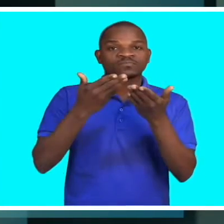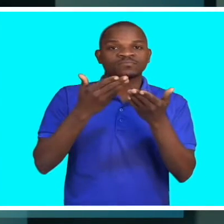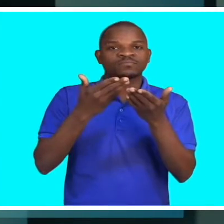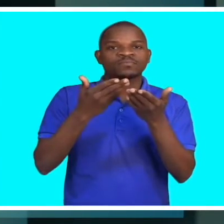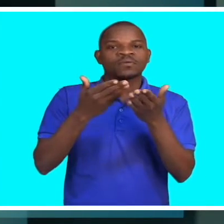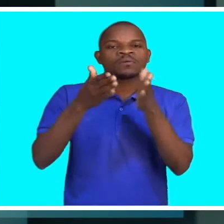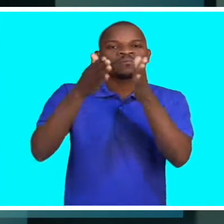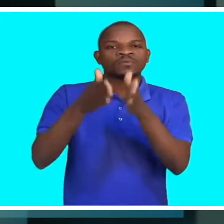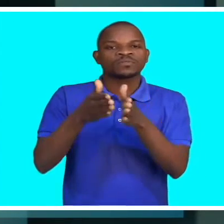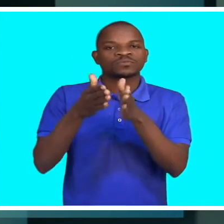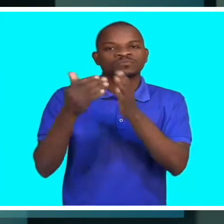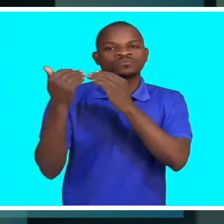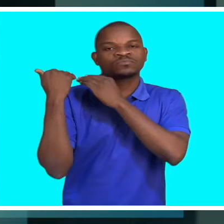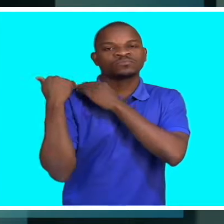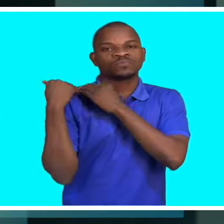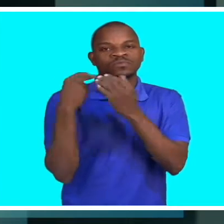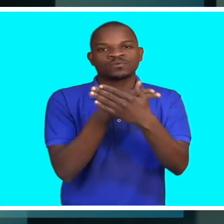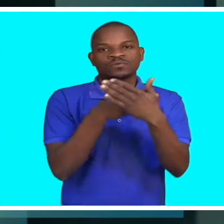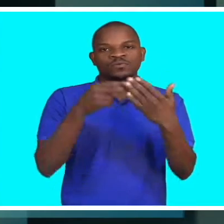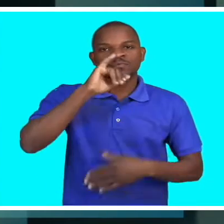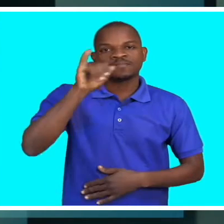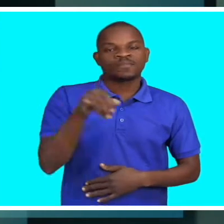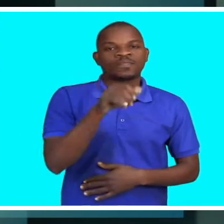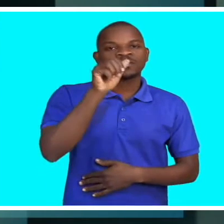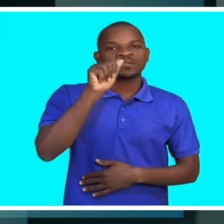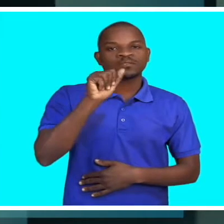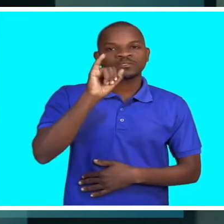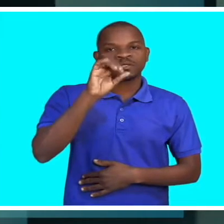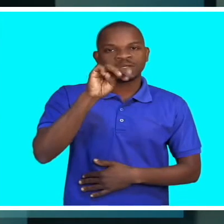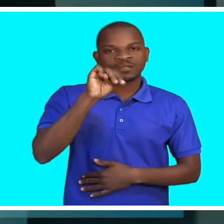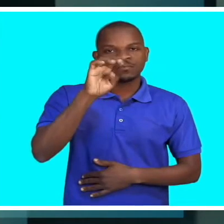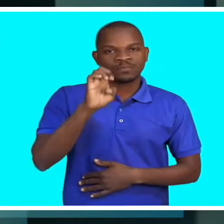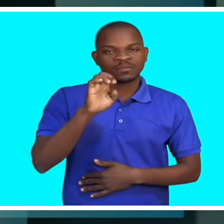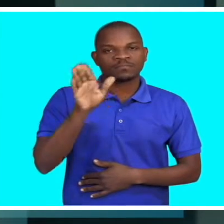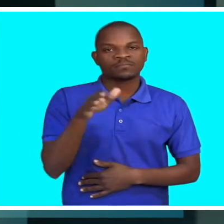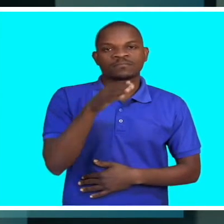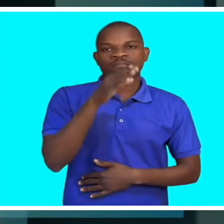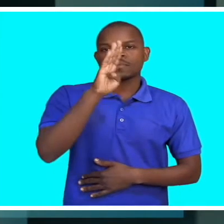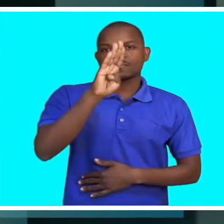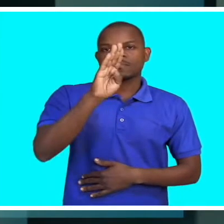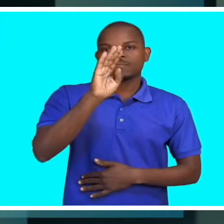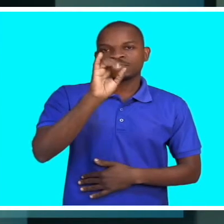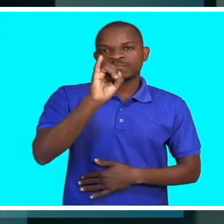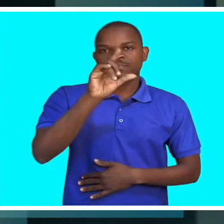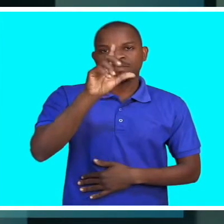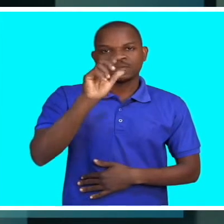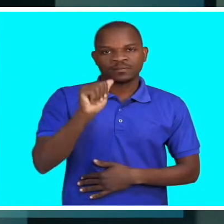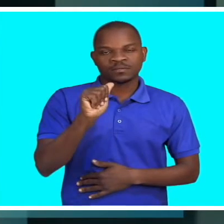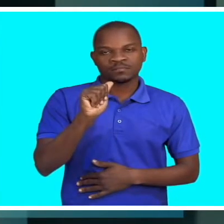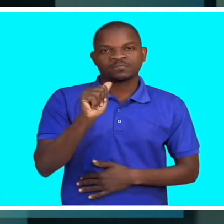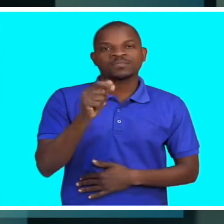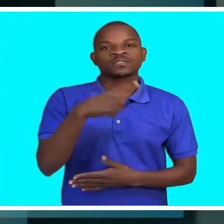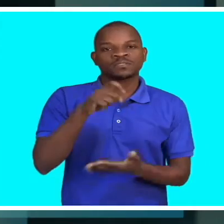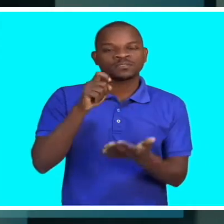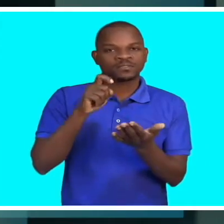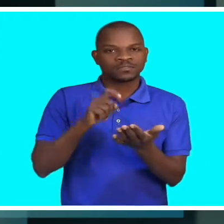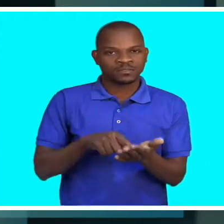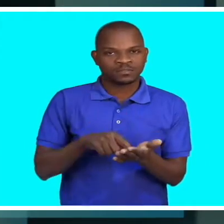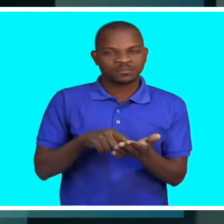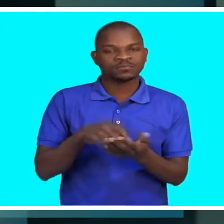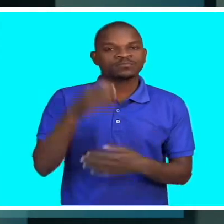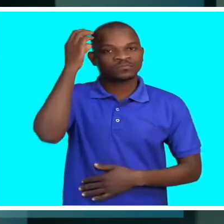falar com Jaime Bila, que é o representante deste estabelecimento turístico a